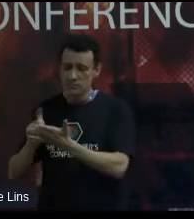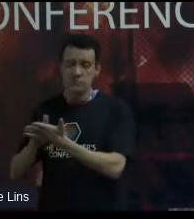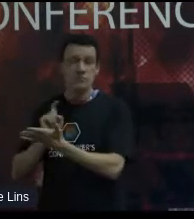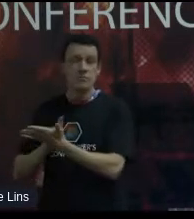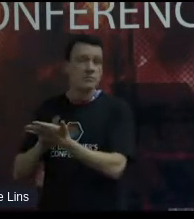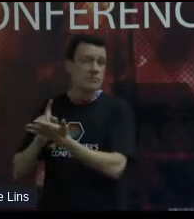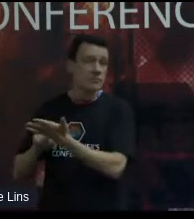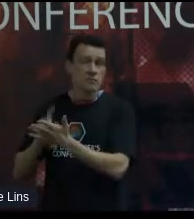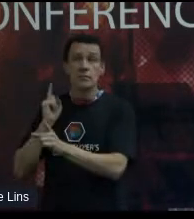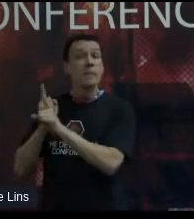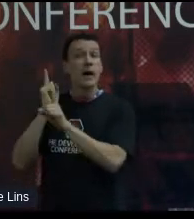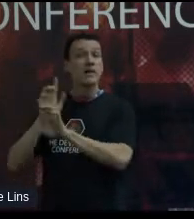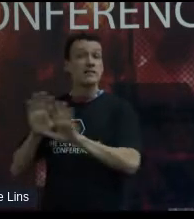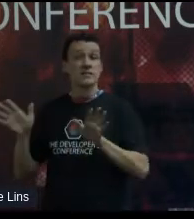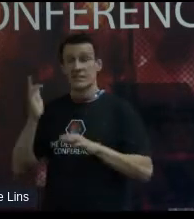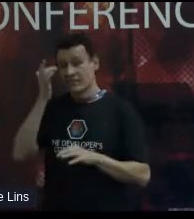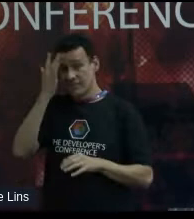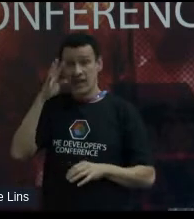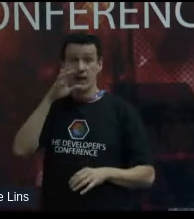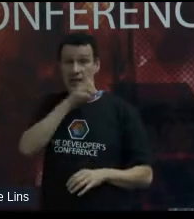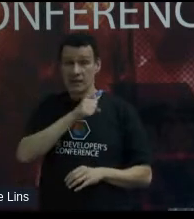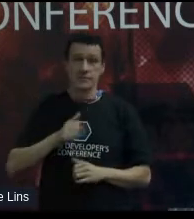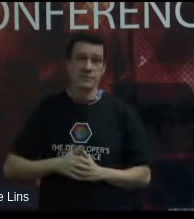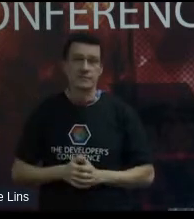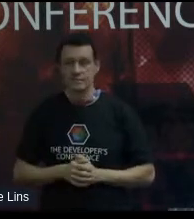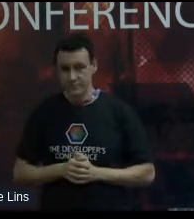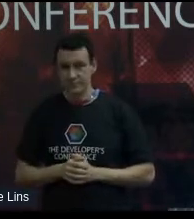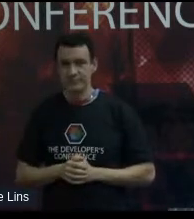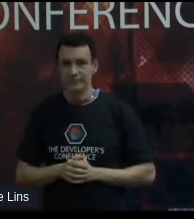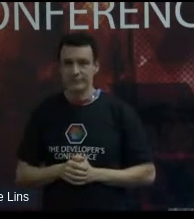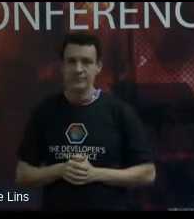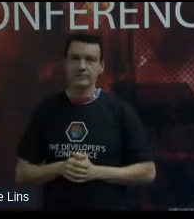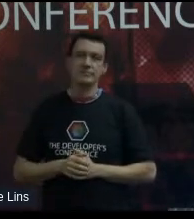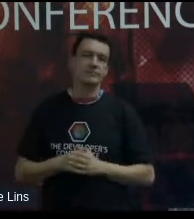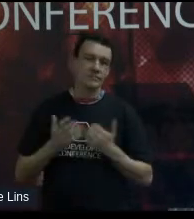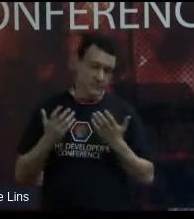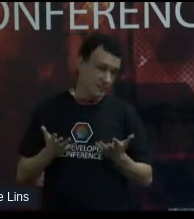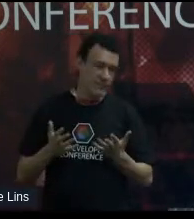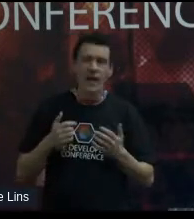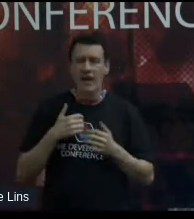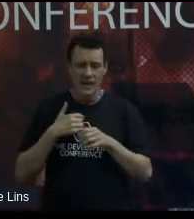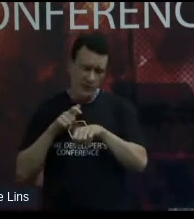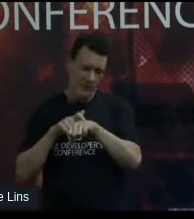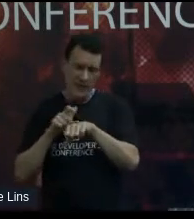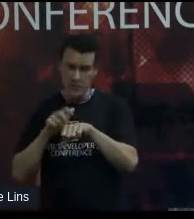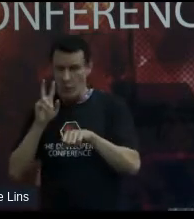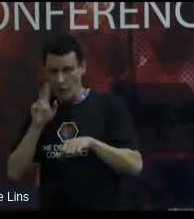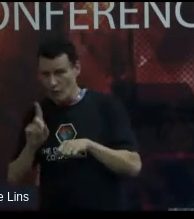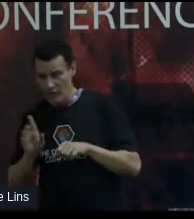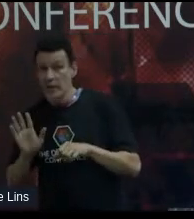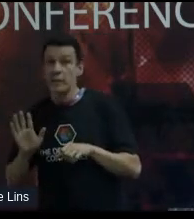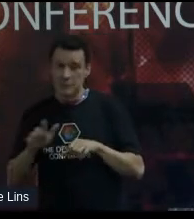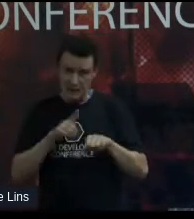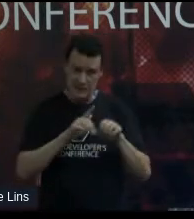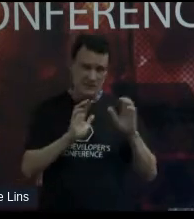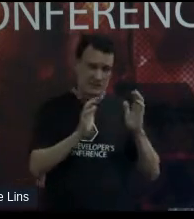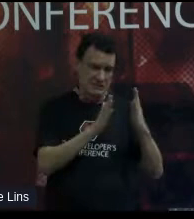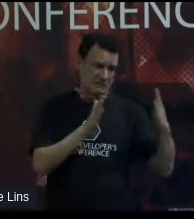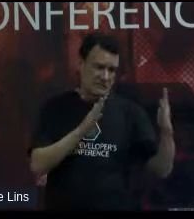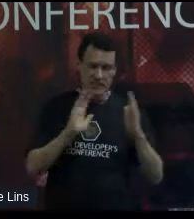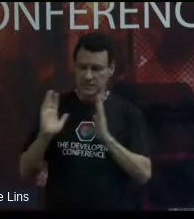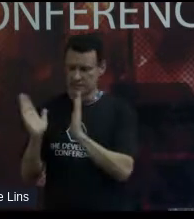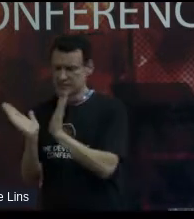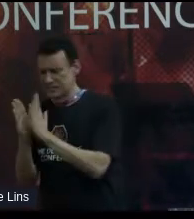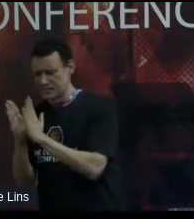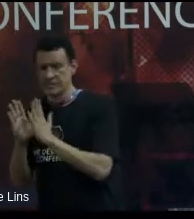o que ele precisava, né? Não mediu o tempo aqui, mas fatalmente deu uma diferençazinha bacana, dava para ele tomar uns 2, 3 golinhos